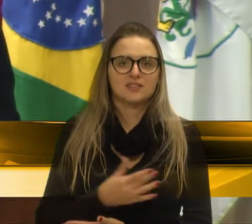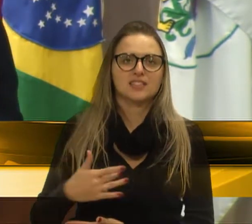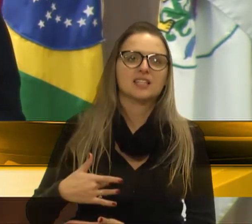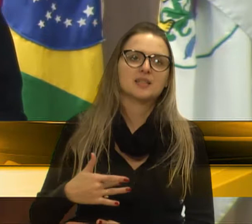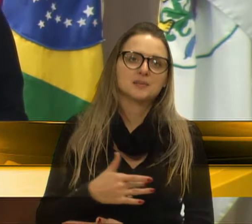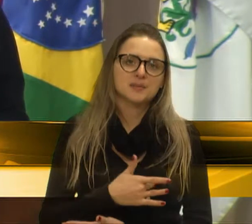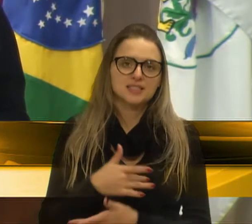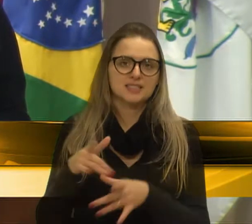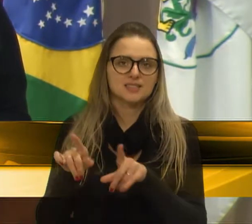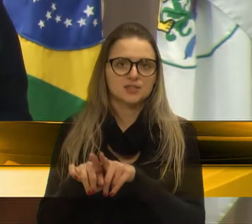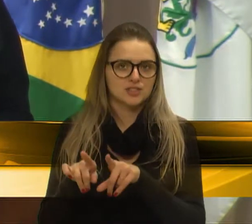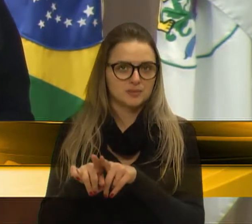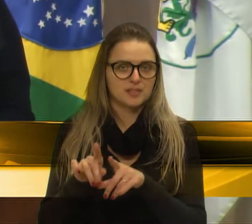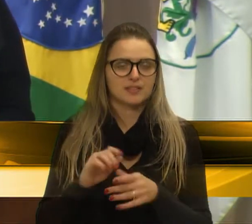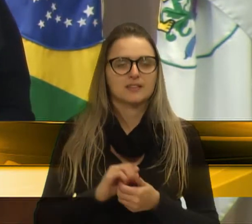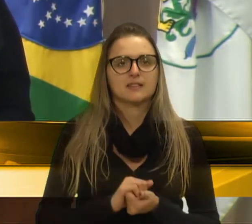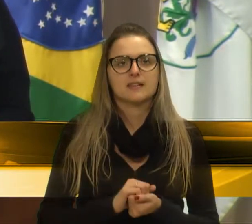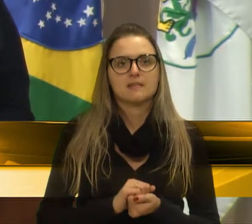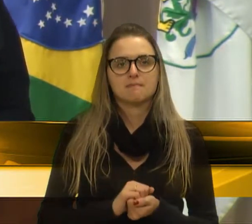também.